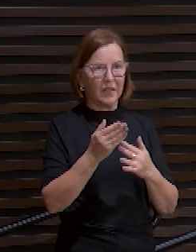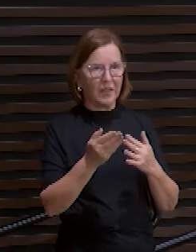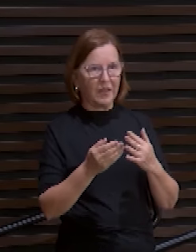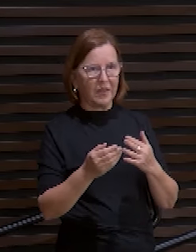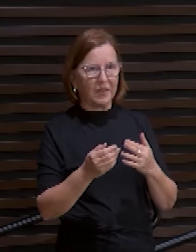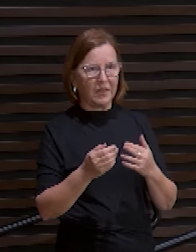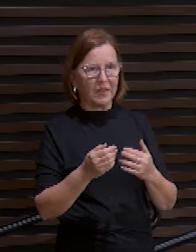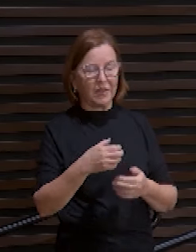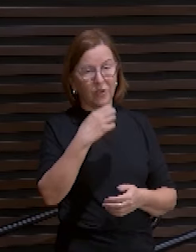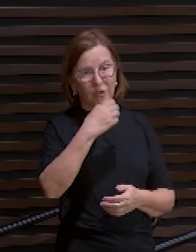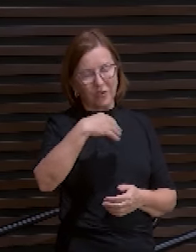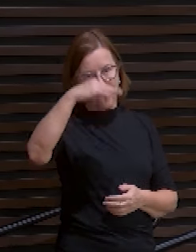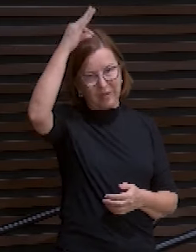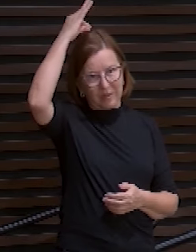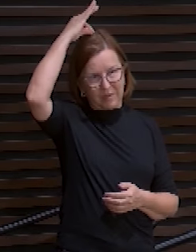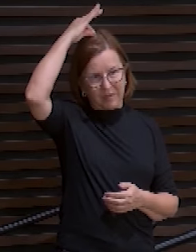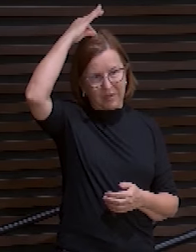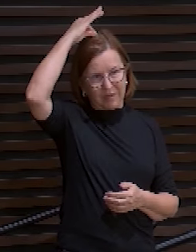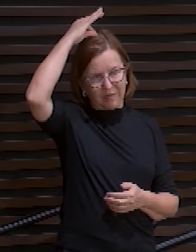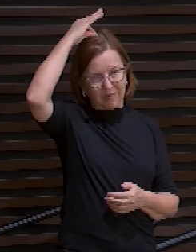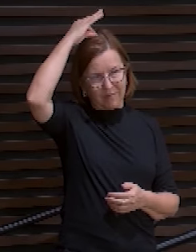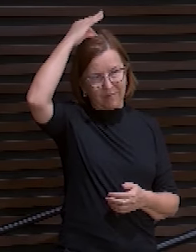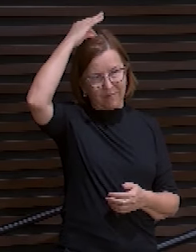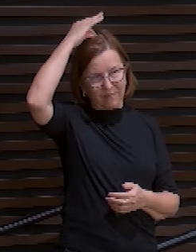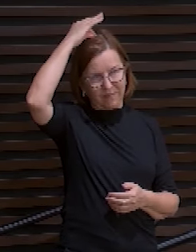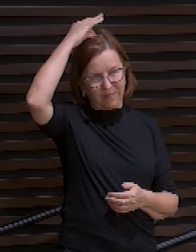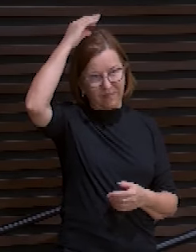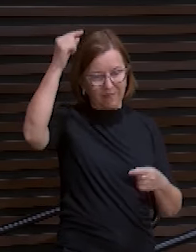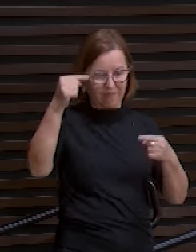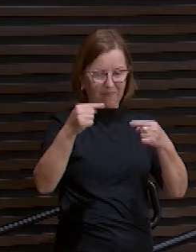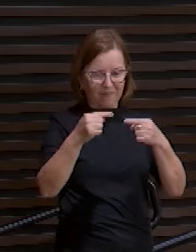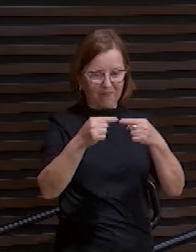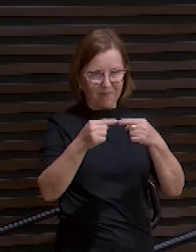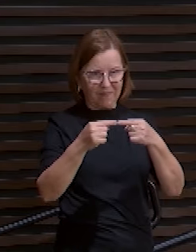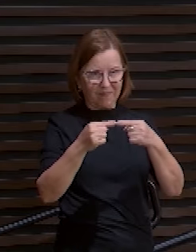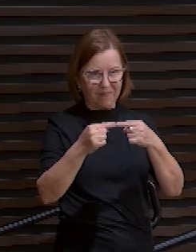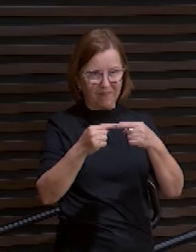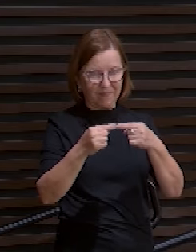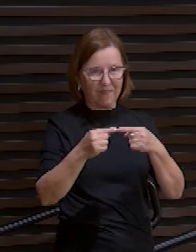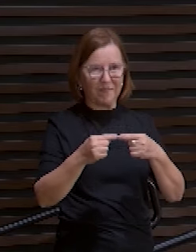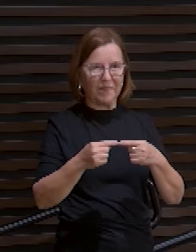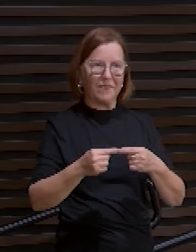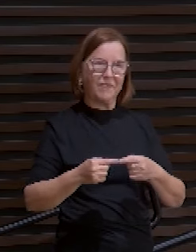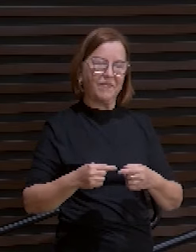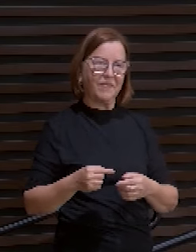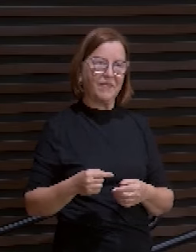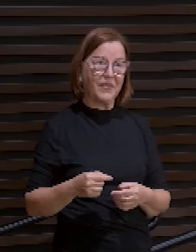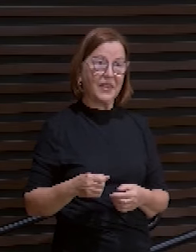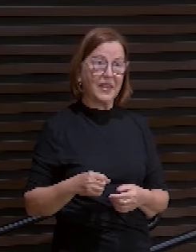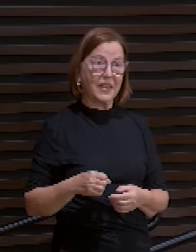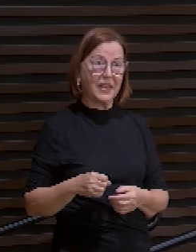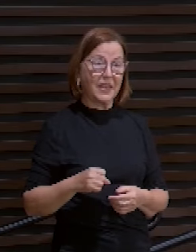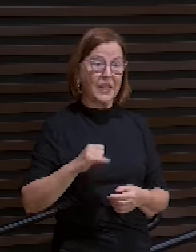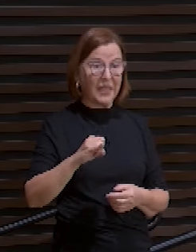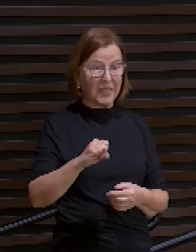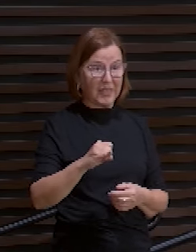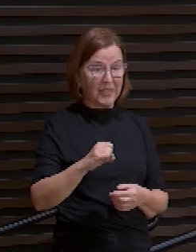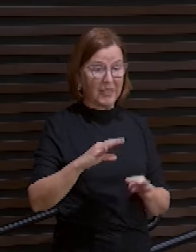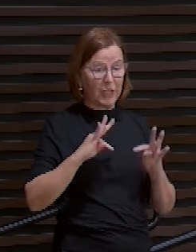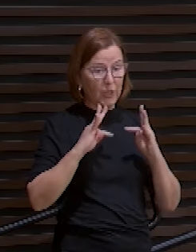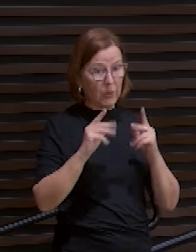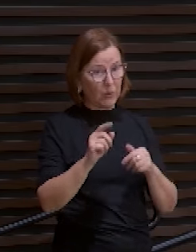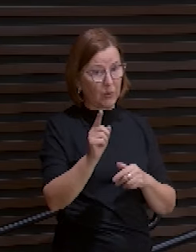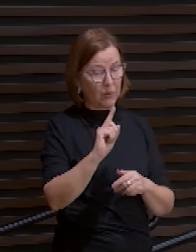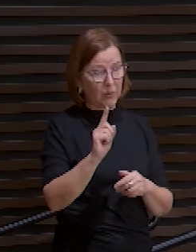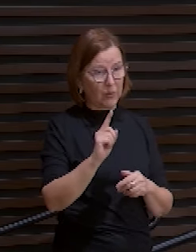Talma forma uma harmonização entre si que se todos não crescerem um